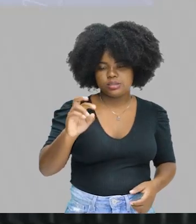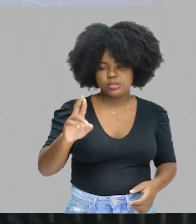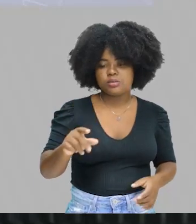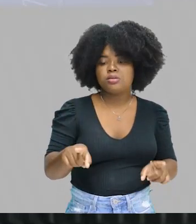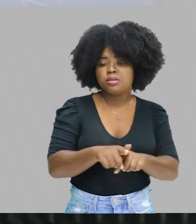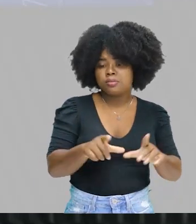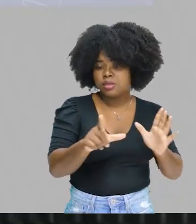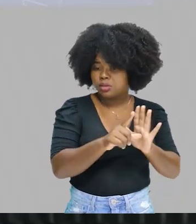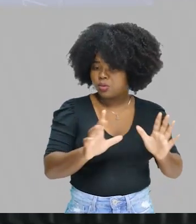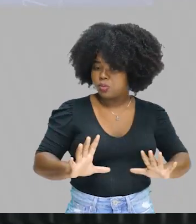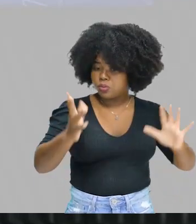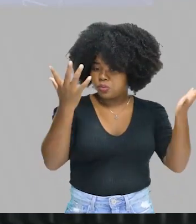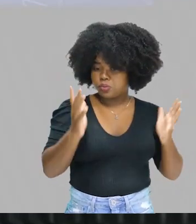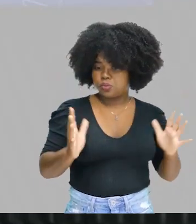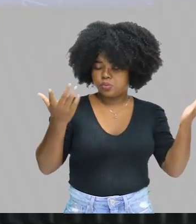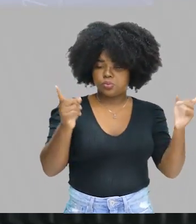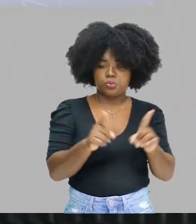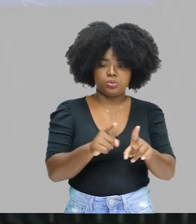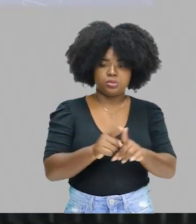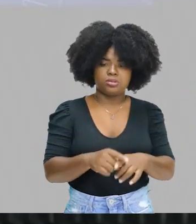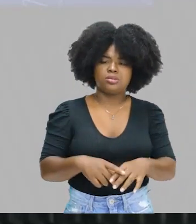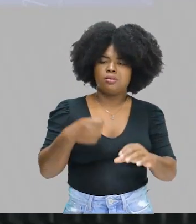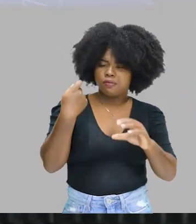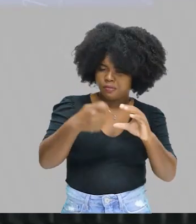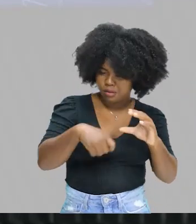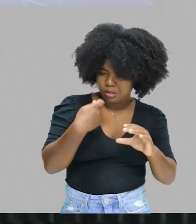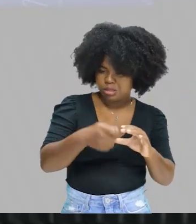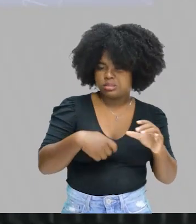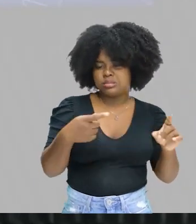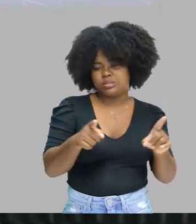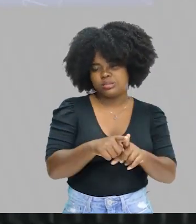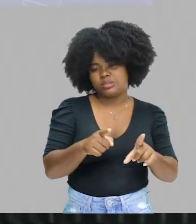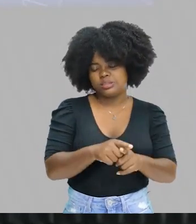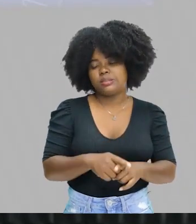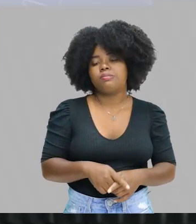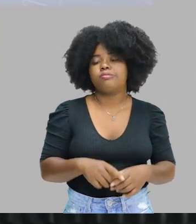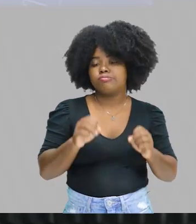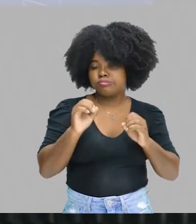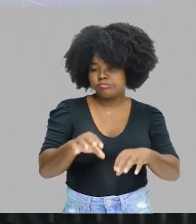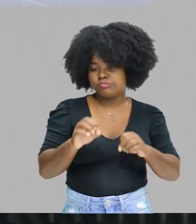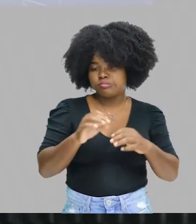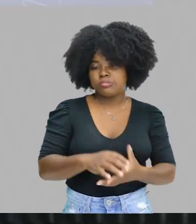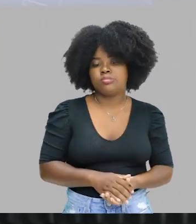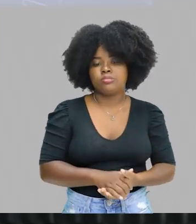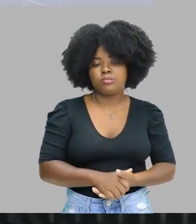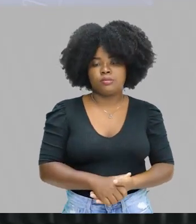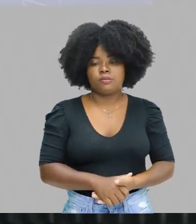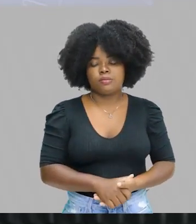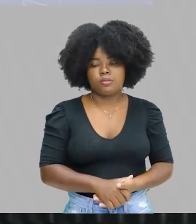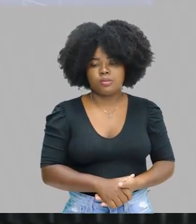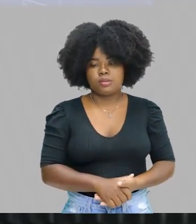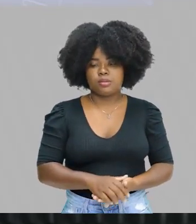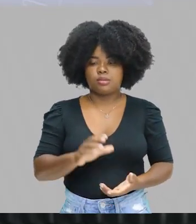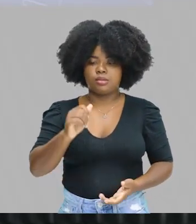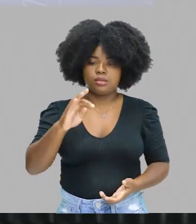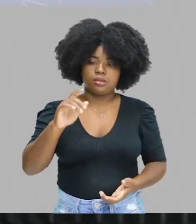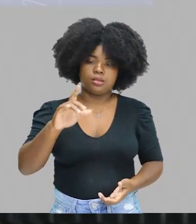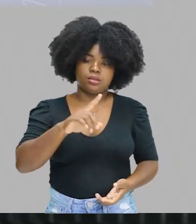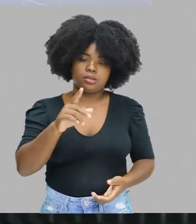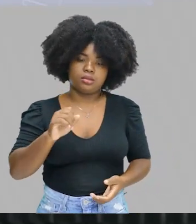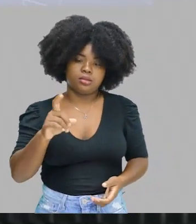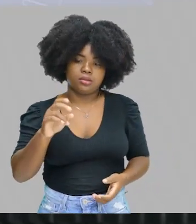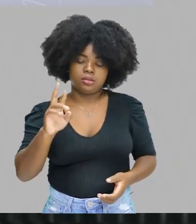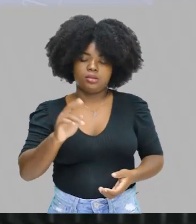de festa, tem isso hoje em dia. E vídeos aos montes na internet. Mas vejam os processos. O catalisador que,